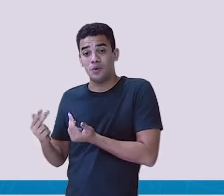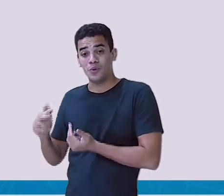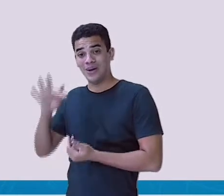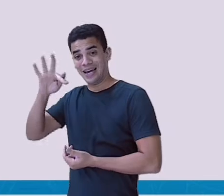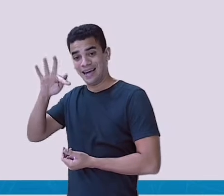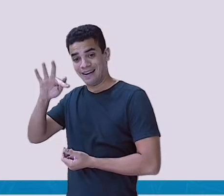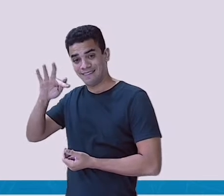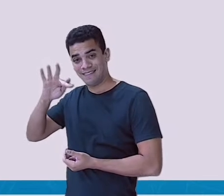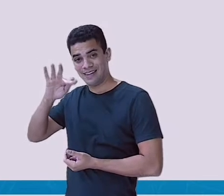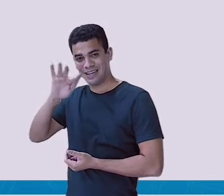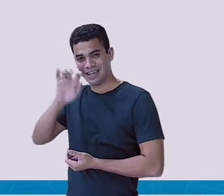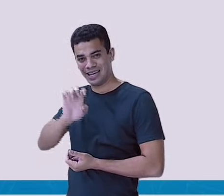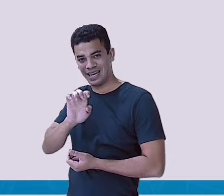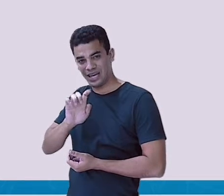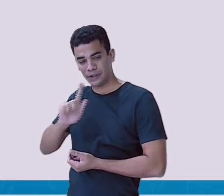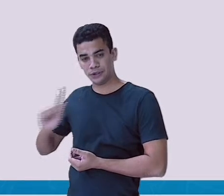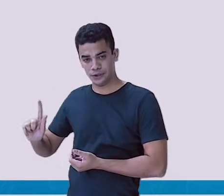FEG,